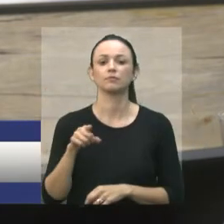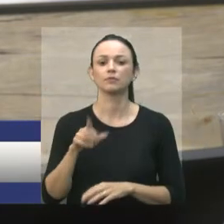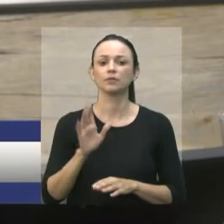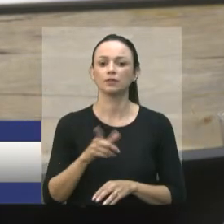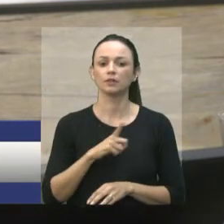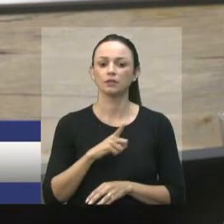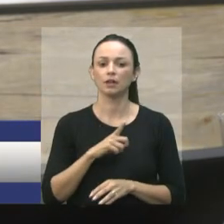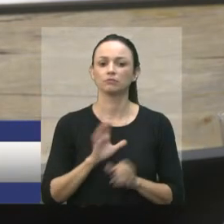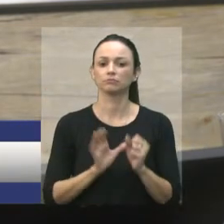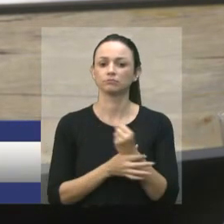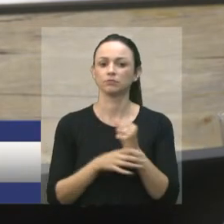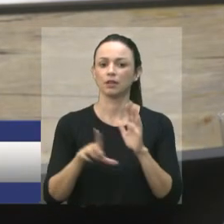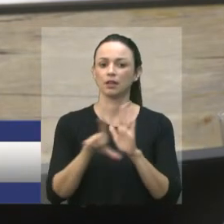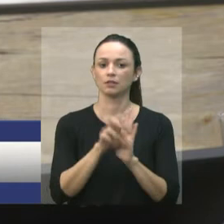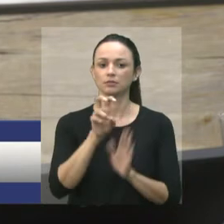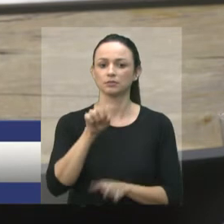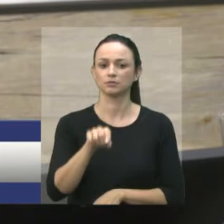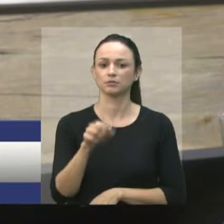está assegurada na Lei